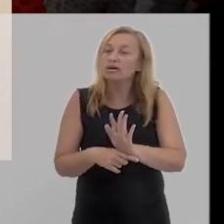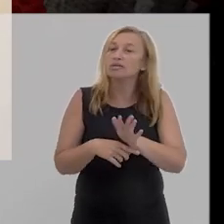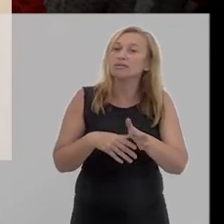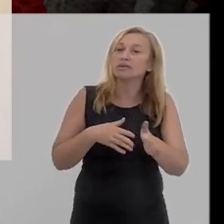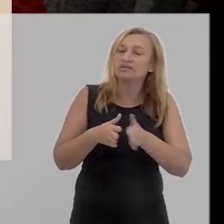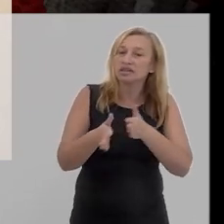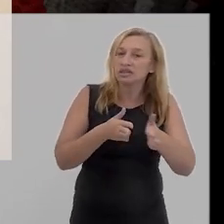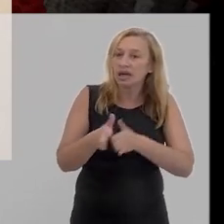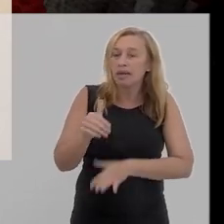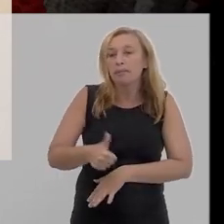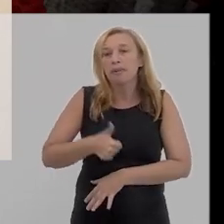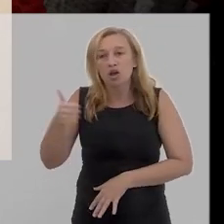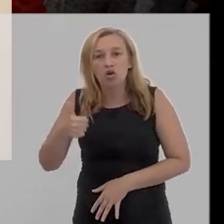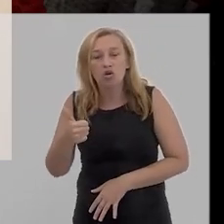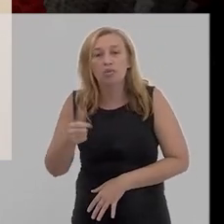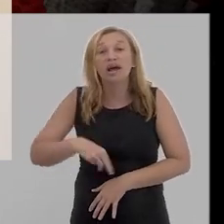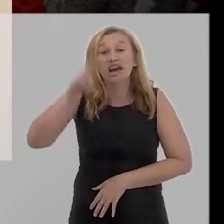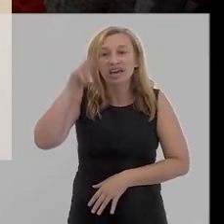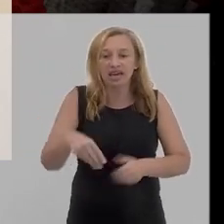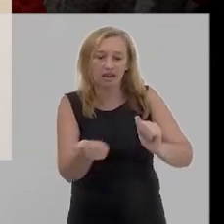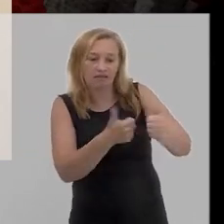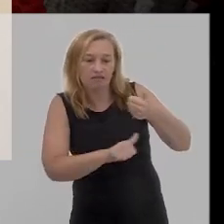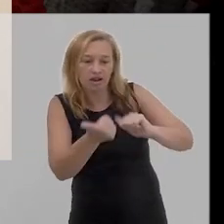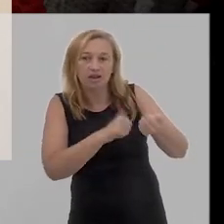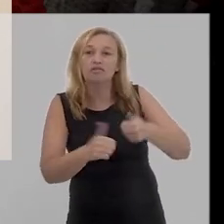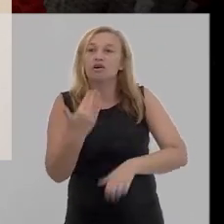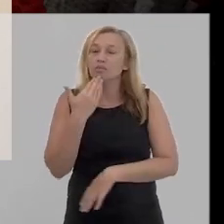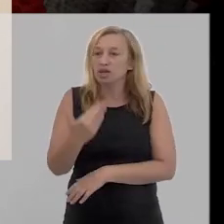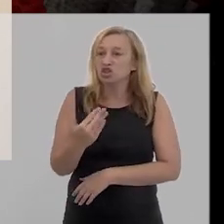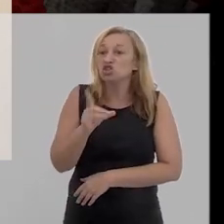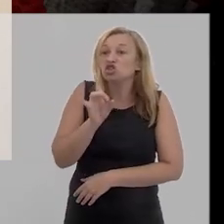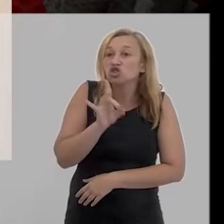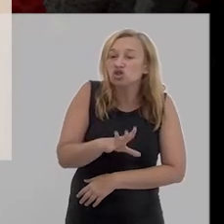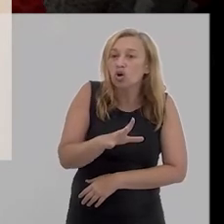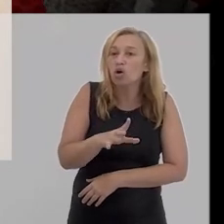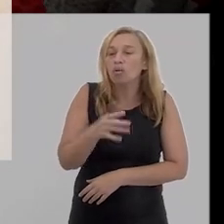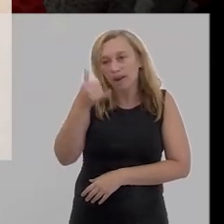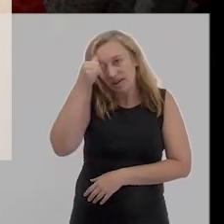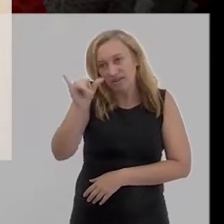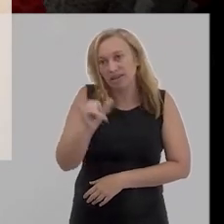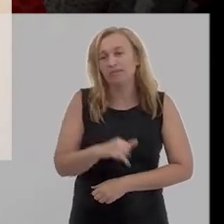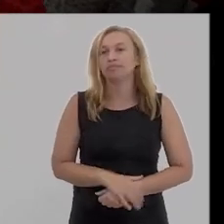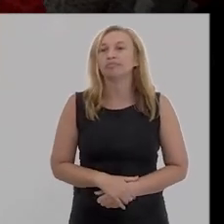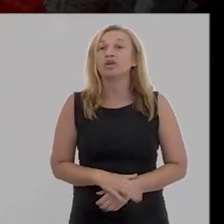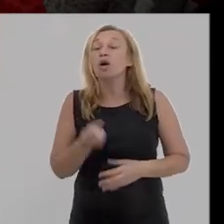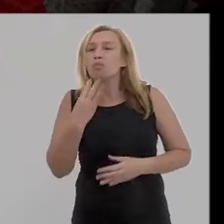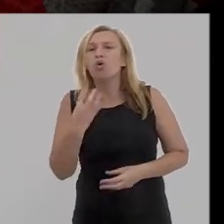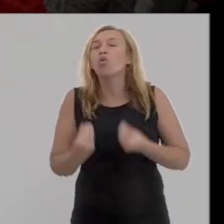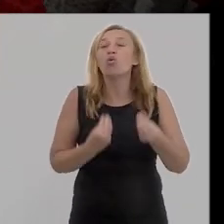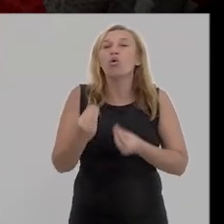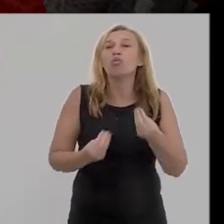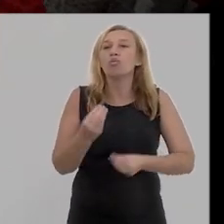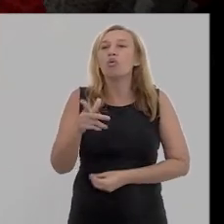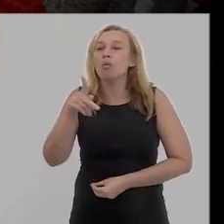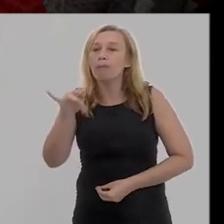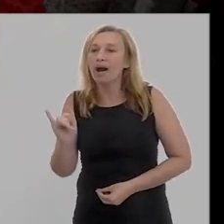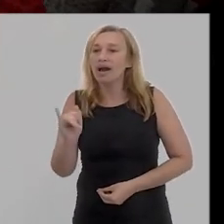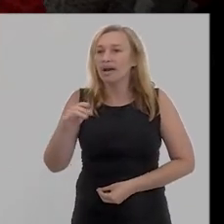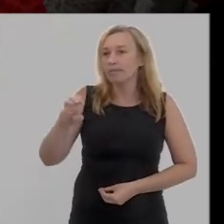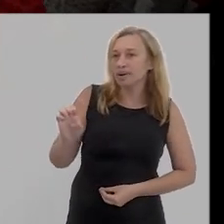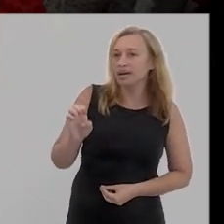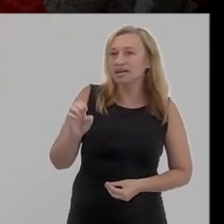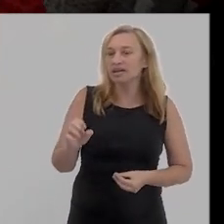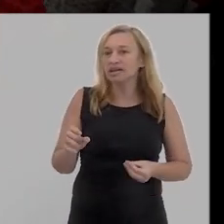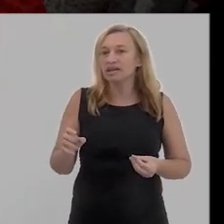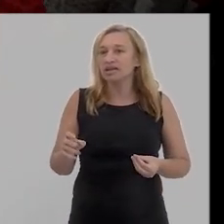ficar mais claro para quem avalia, foi recomendado isso apenas por precaução. Bom, como que os pais devem lidar,